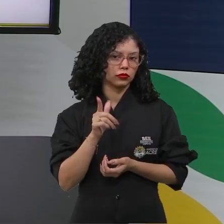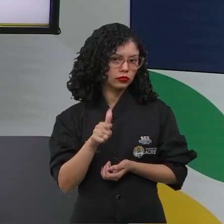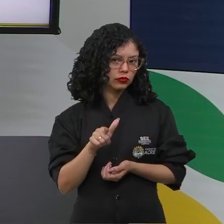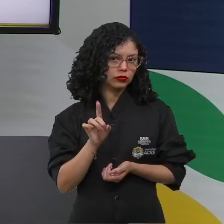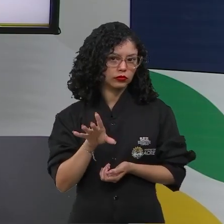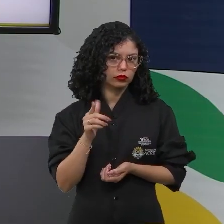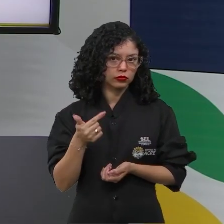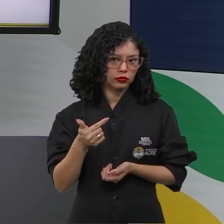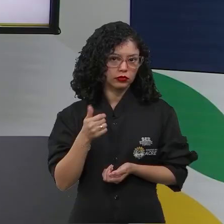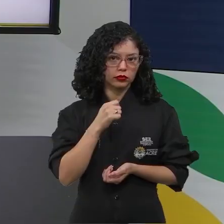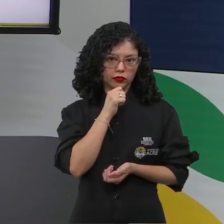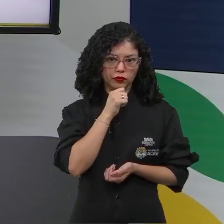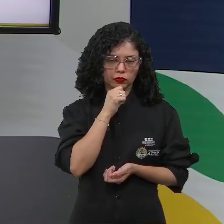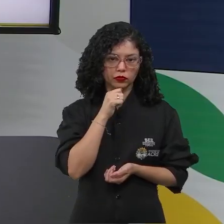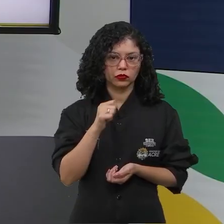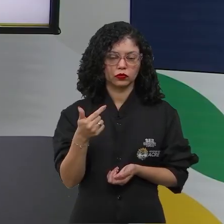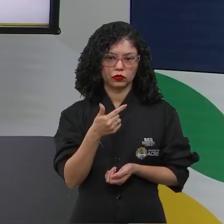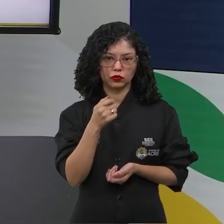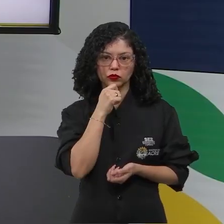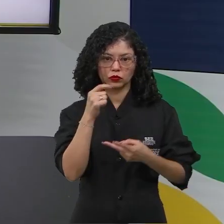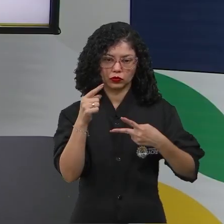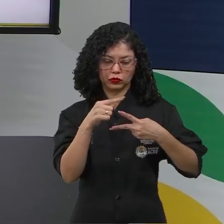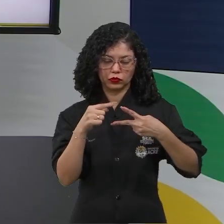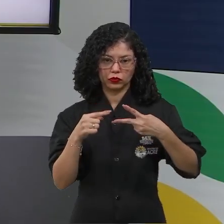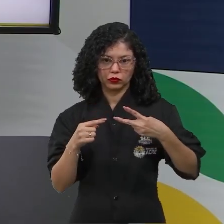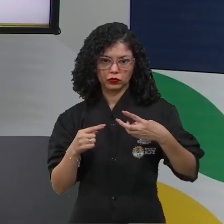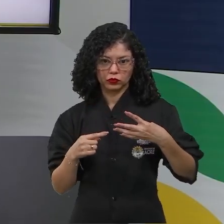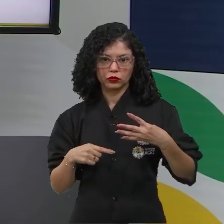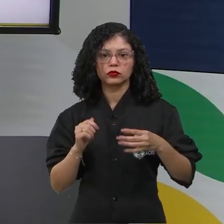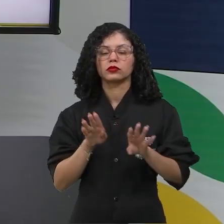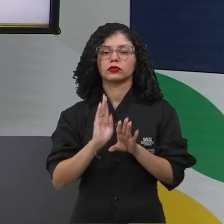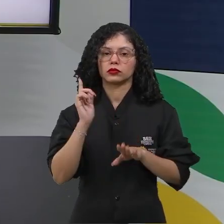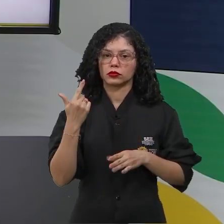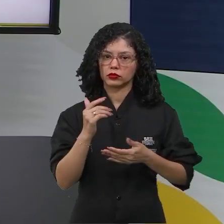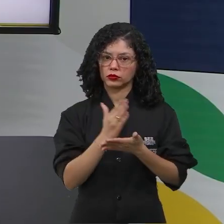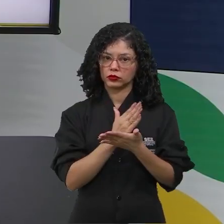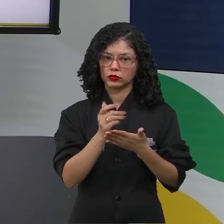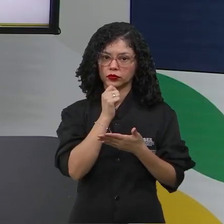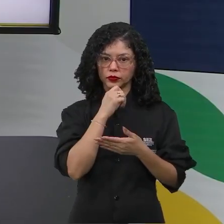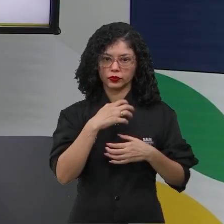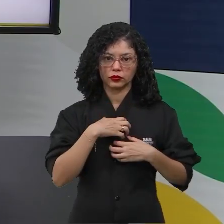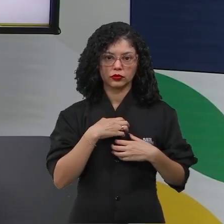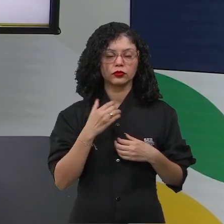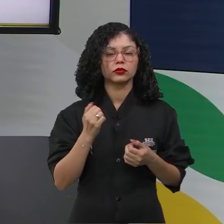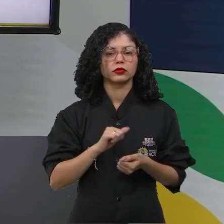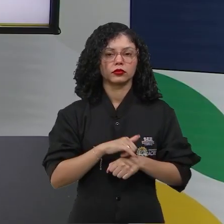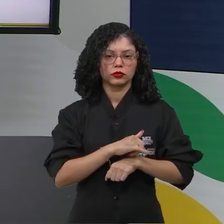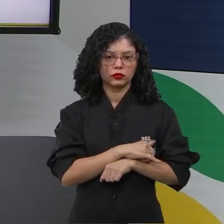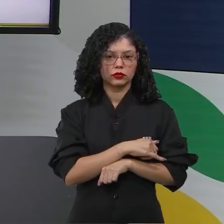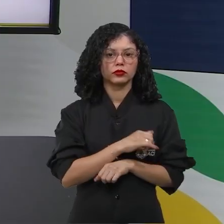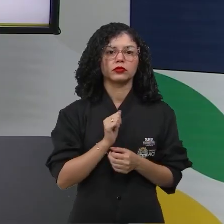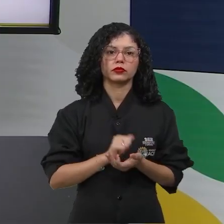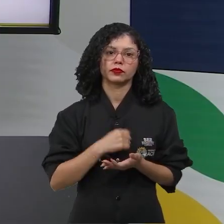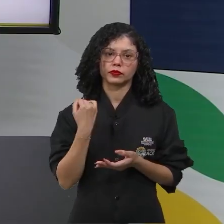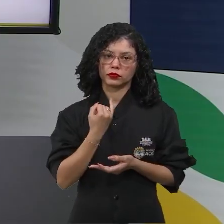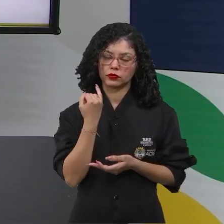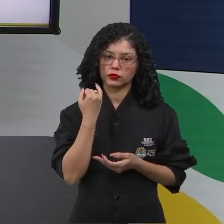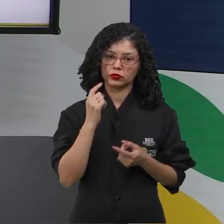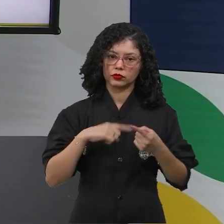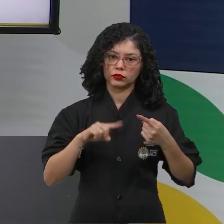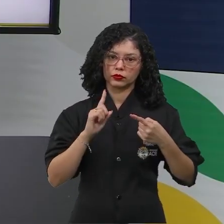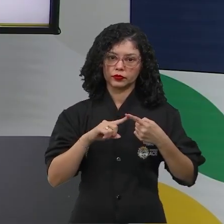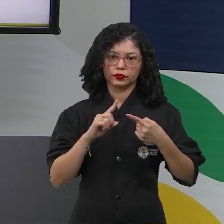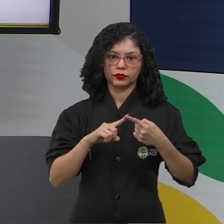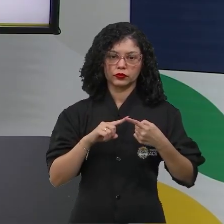Não, mas a base seria carboidrato, proteína, tem as vitaminas de alguma forma também e as gorduras. Essas são as fontes, uma